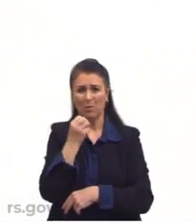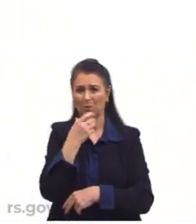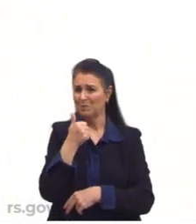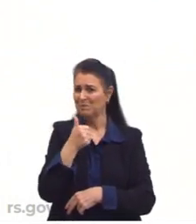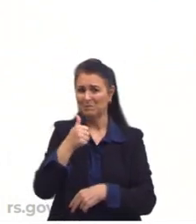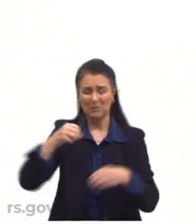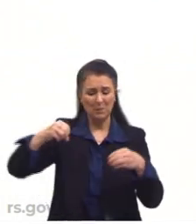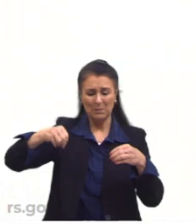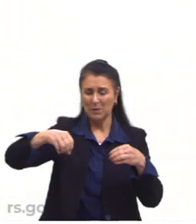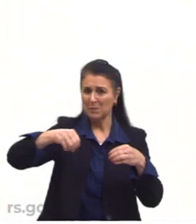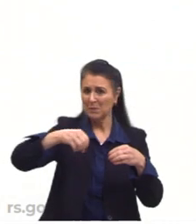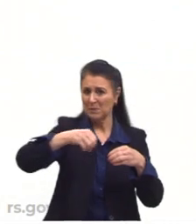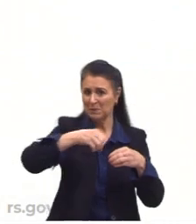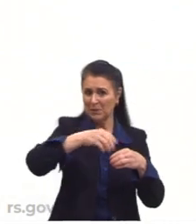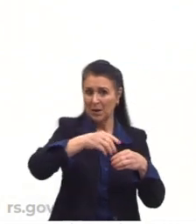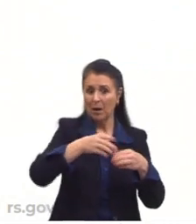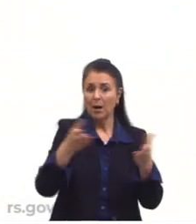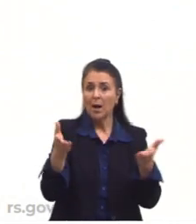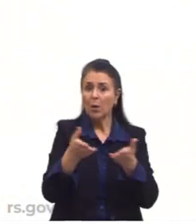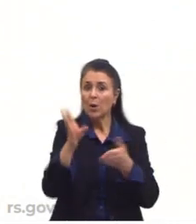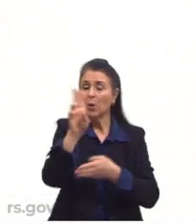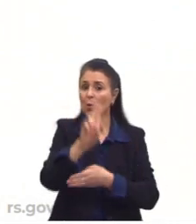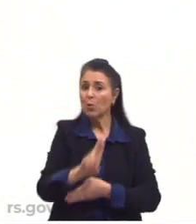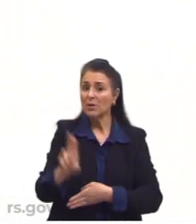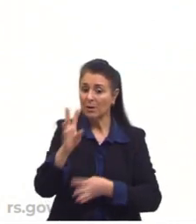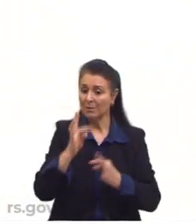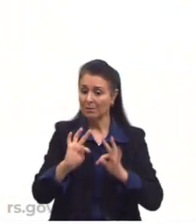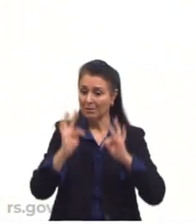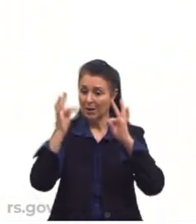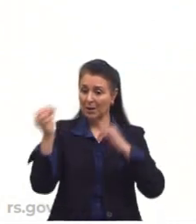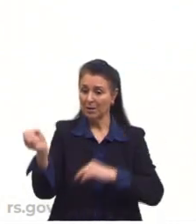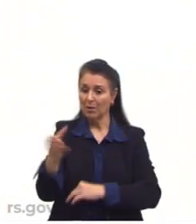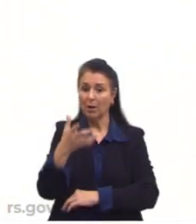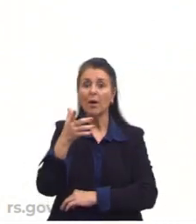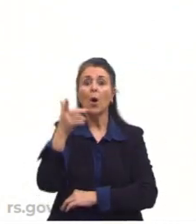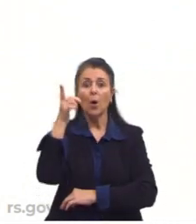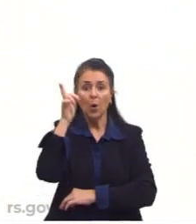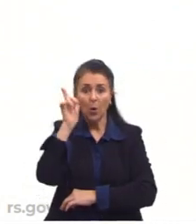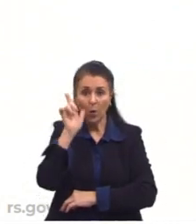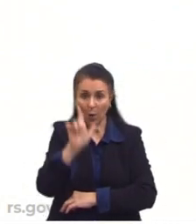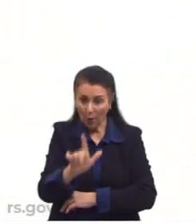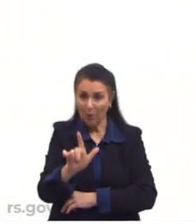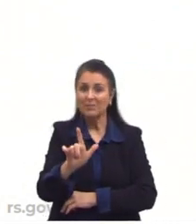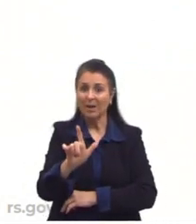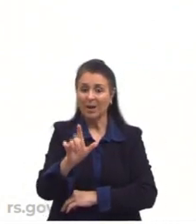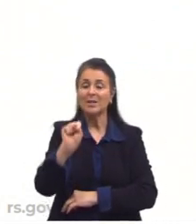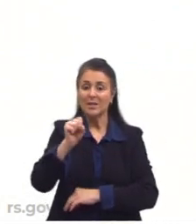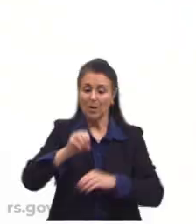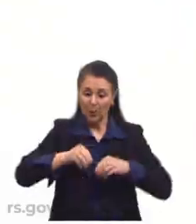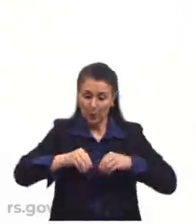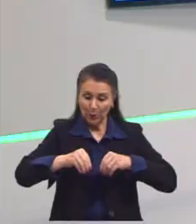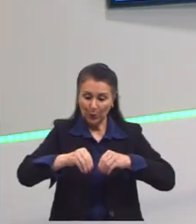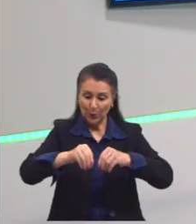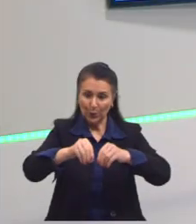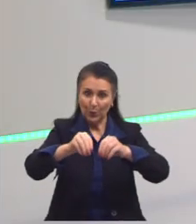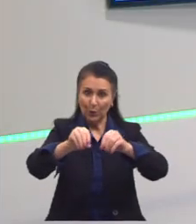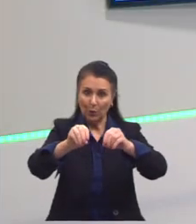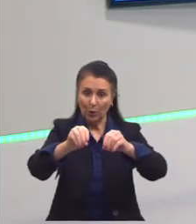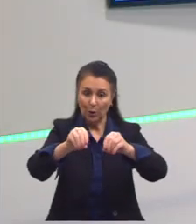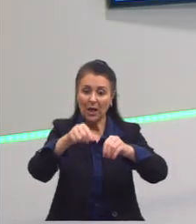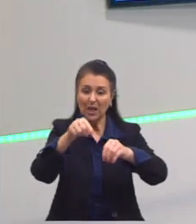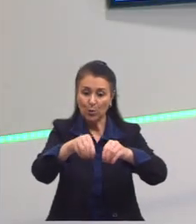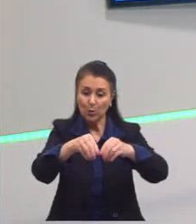plantio certo então agora com essas técnicas eu consigo fertilizar esse solo eu consigo